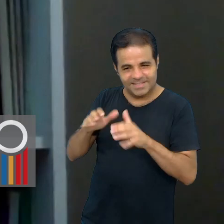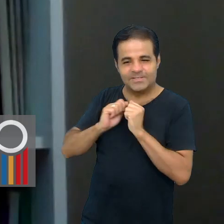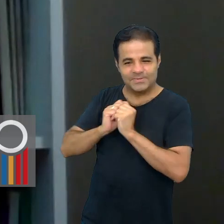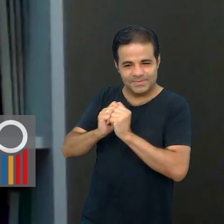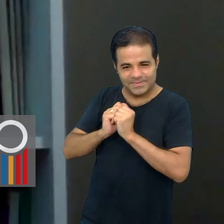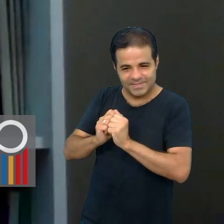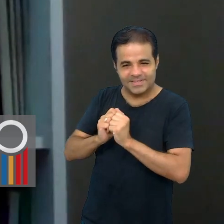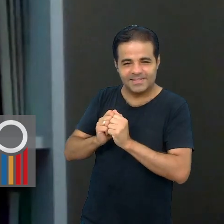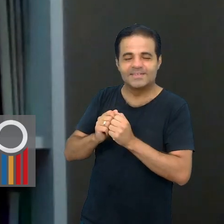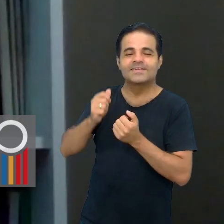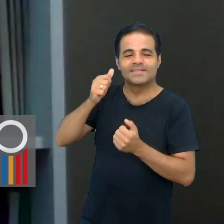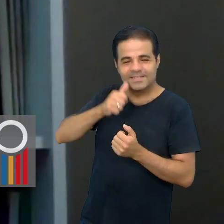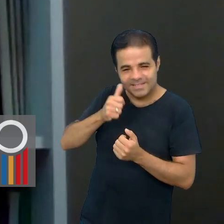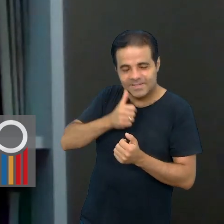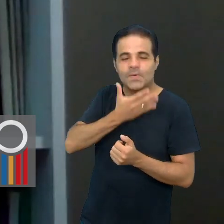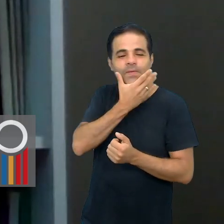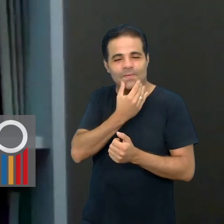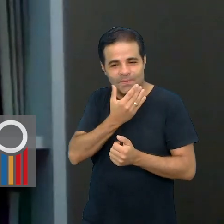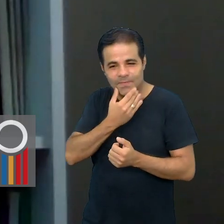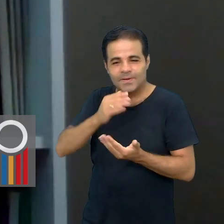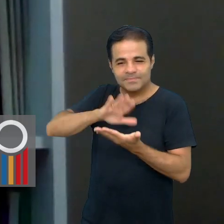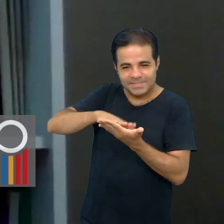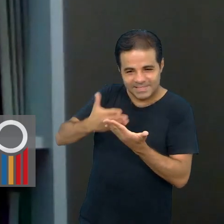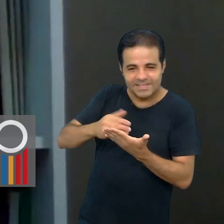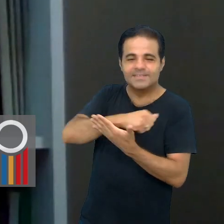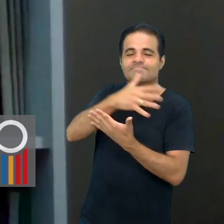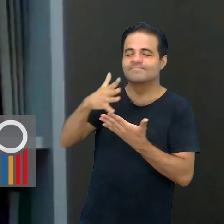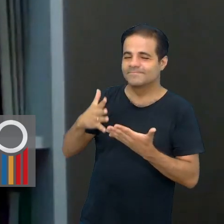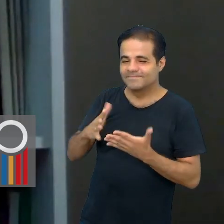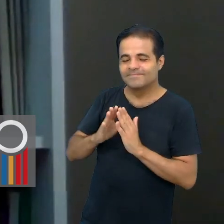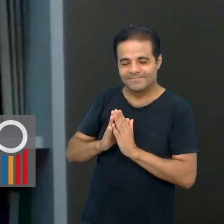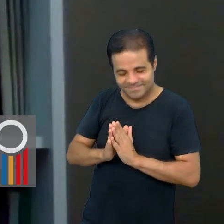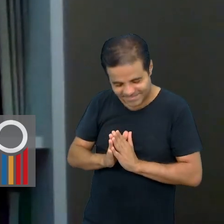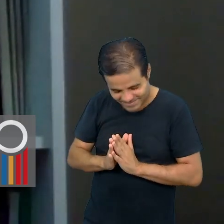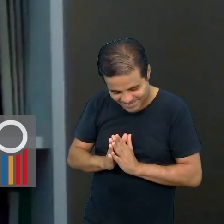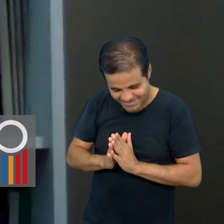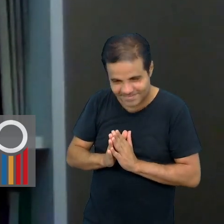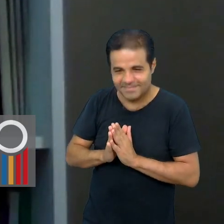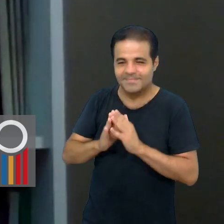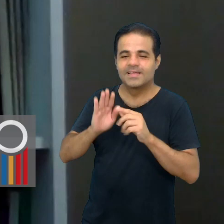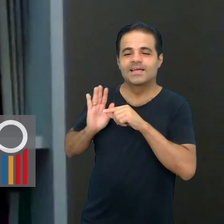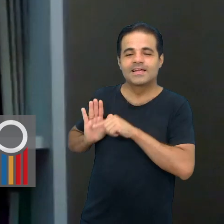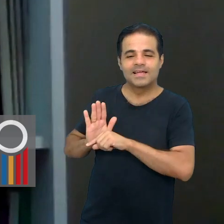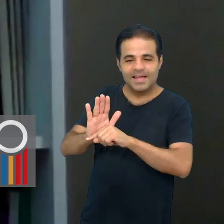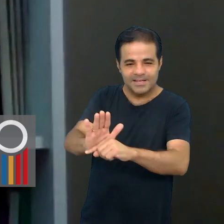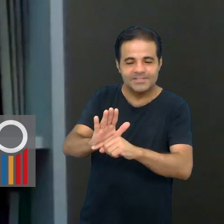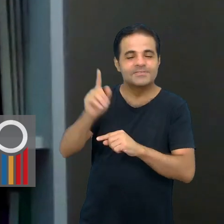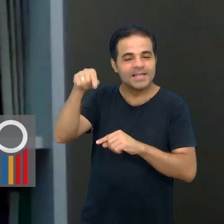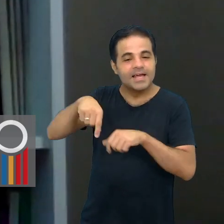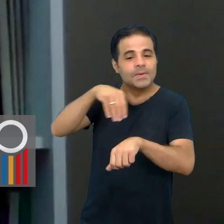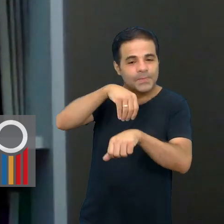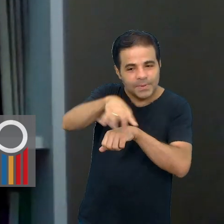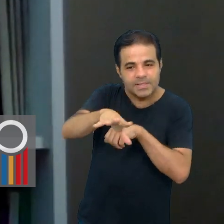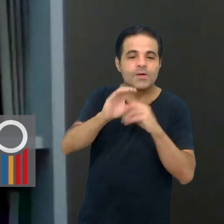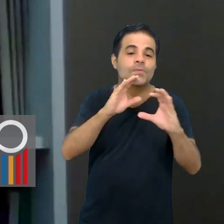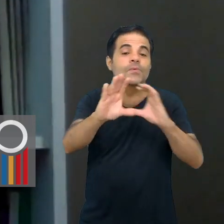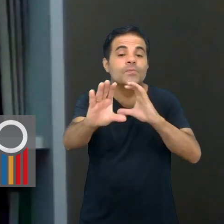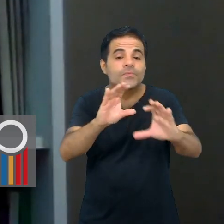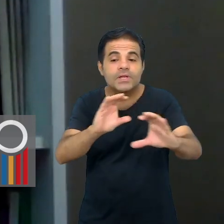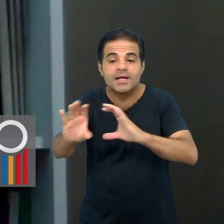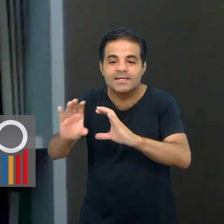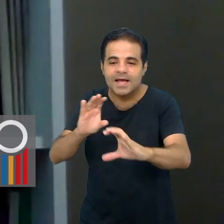são as intérpretes de Libras e os intérpretes, né? Que ajudam bastante aqui nessa